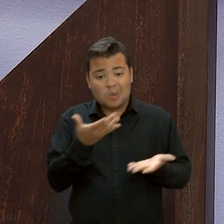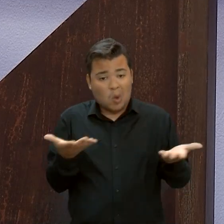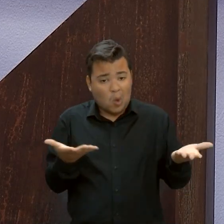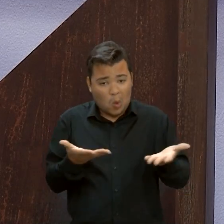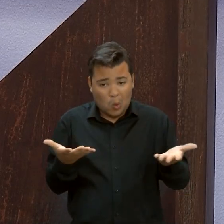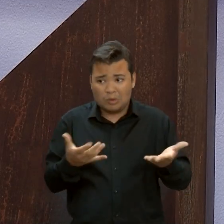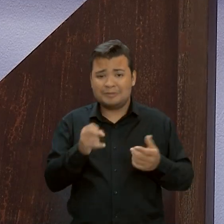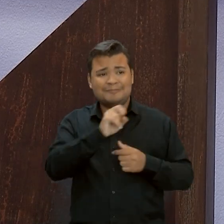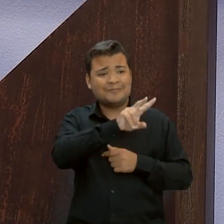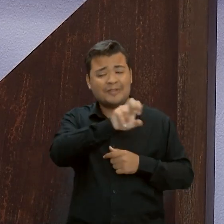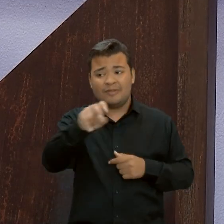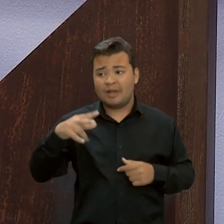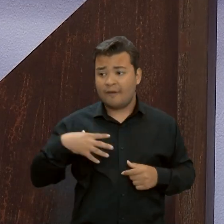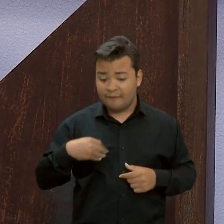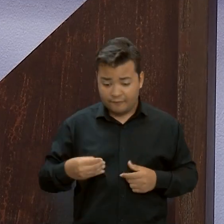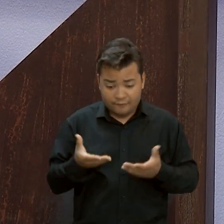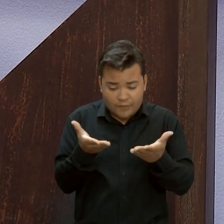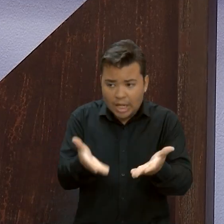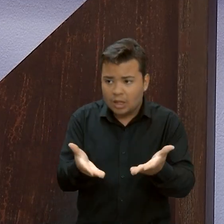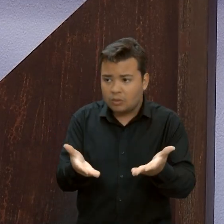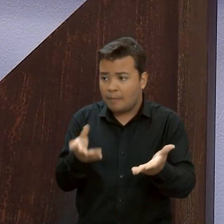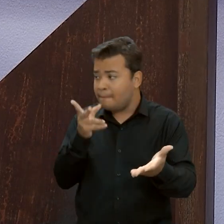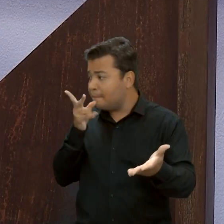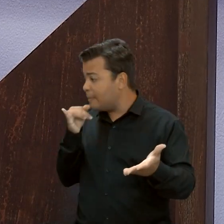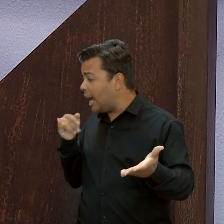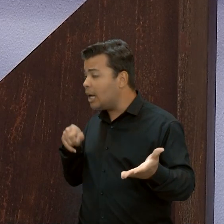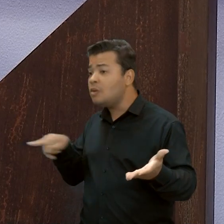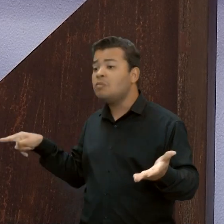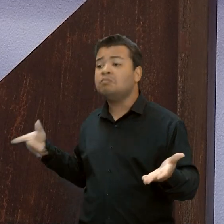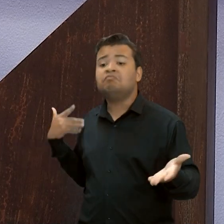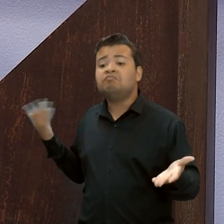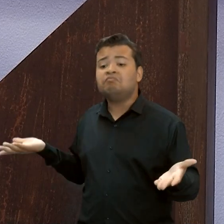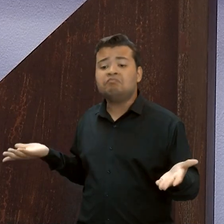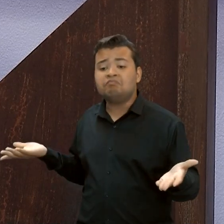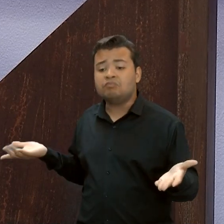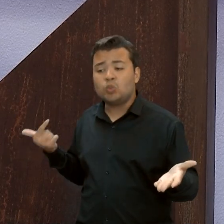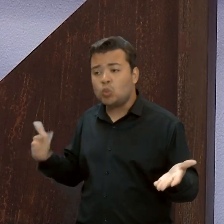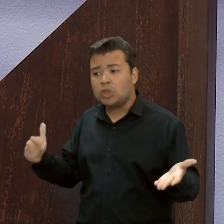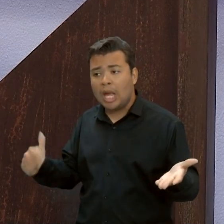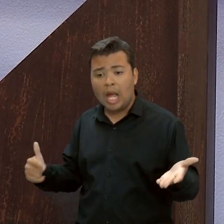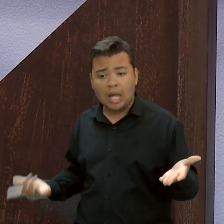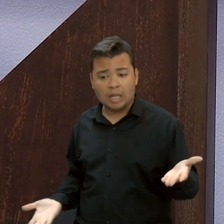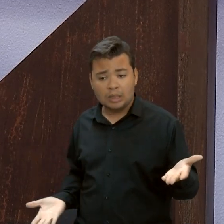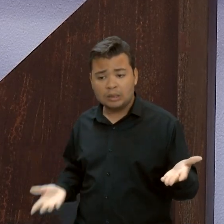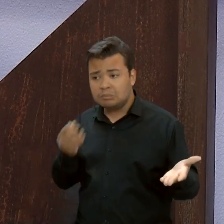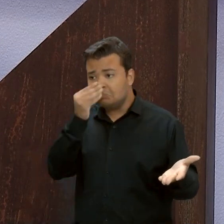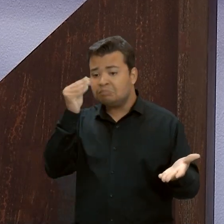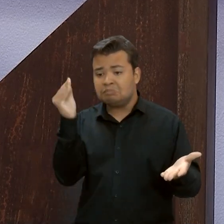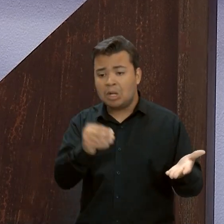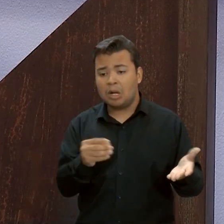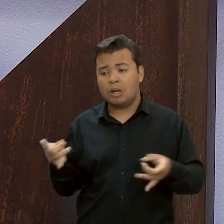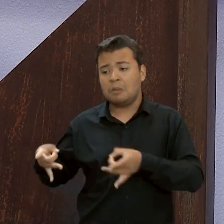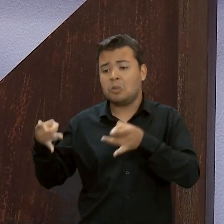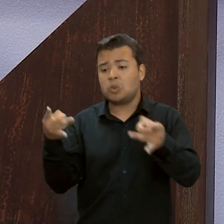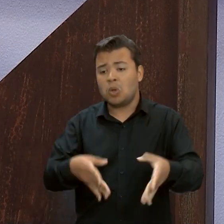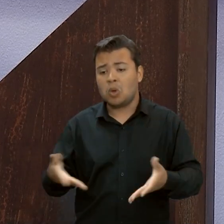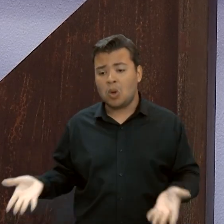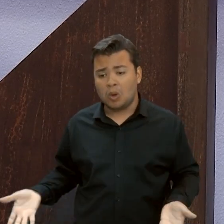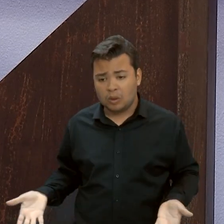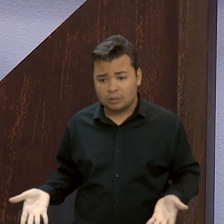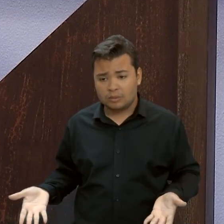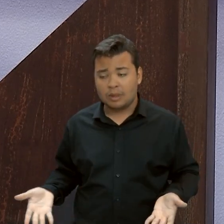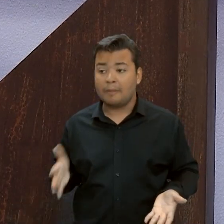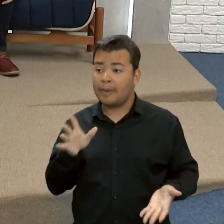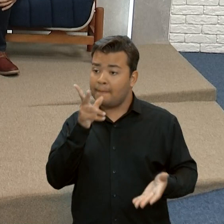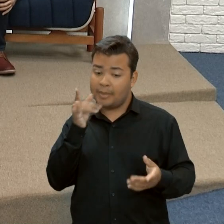do pai, sem o apoio do pai. E isso é muito importante para a criança, para o futuro dela, né? E